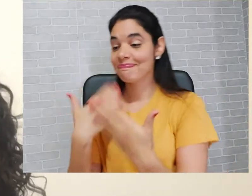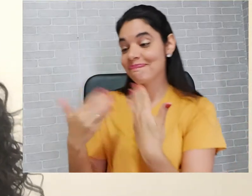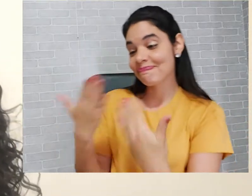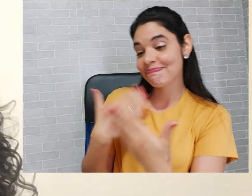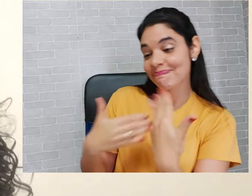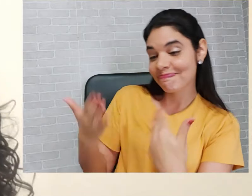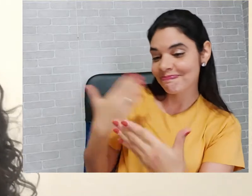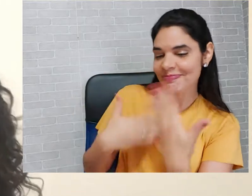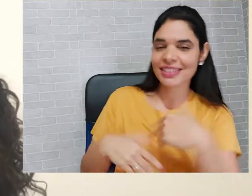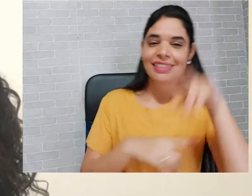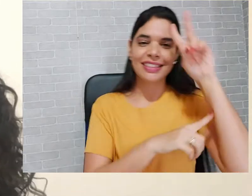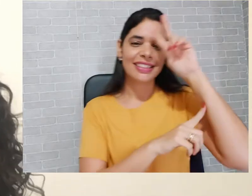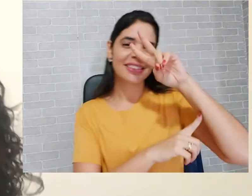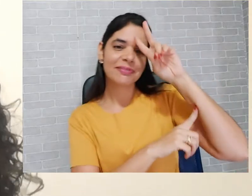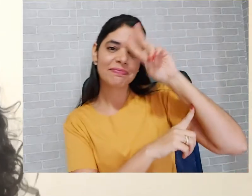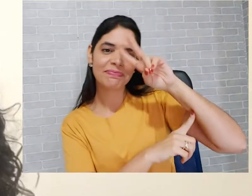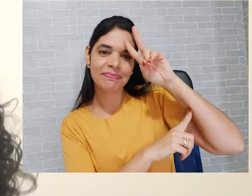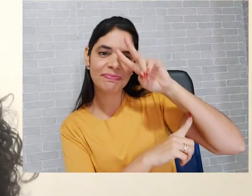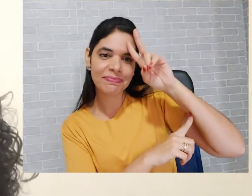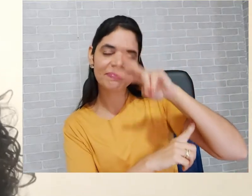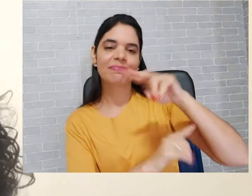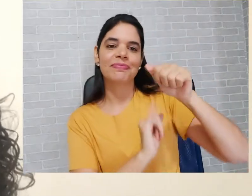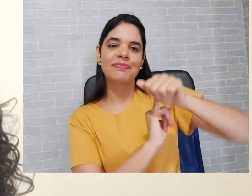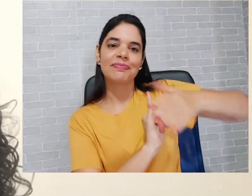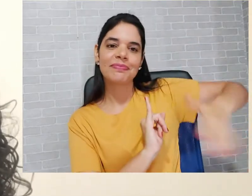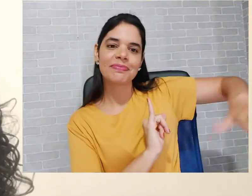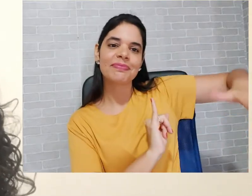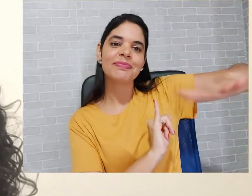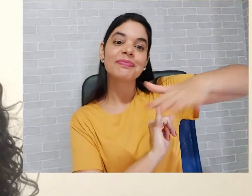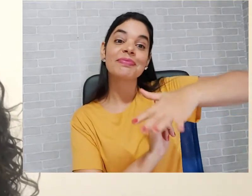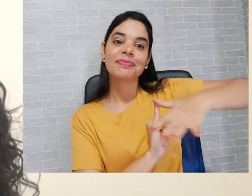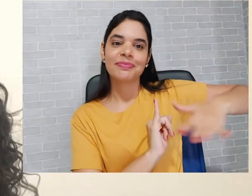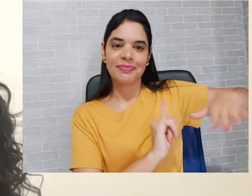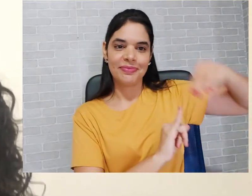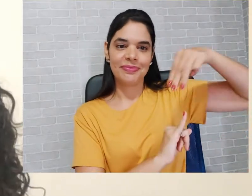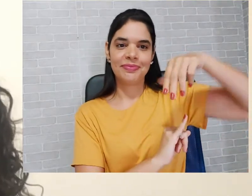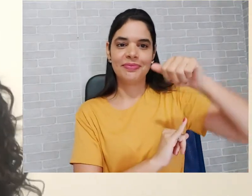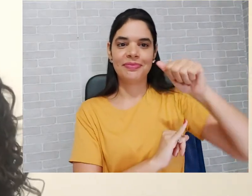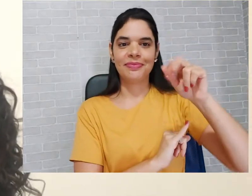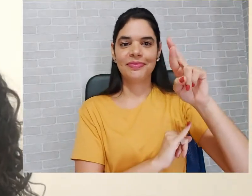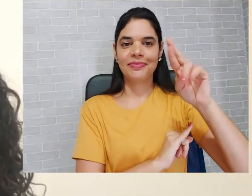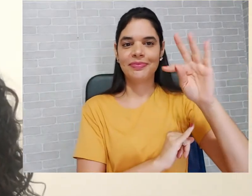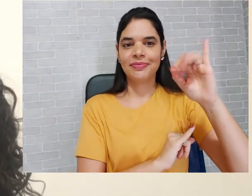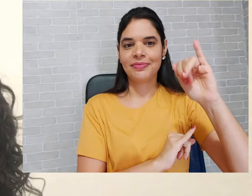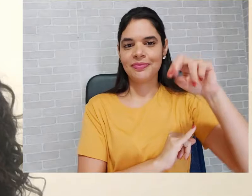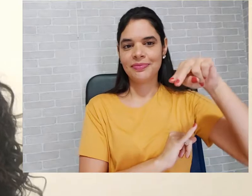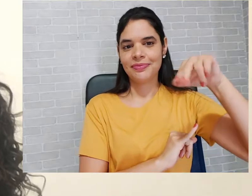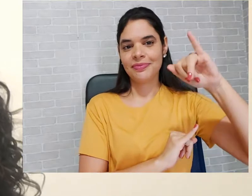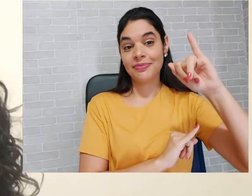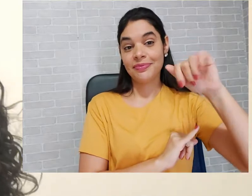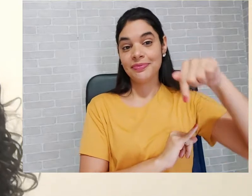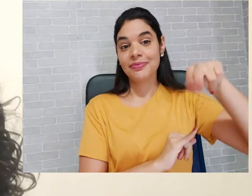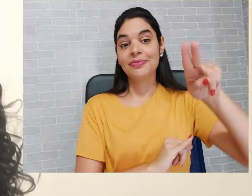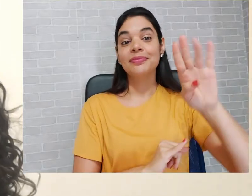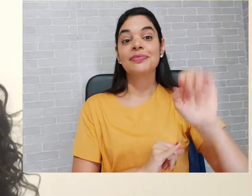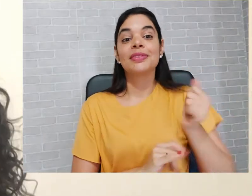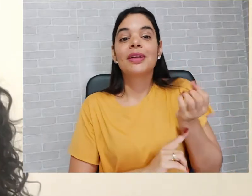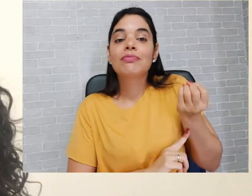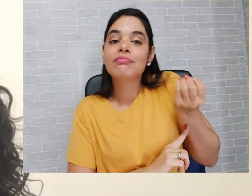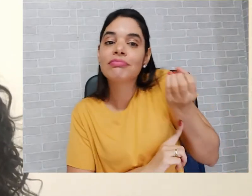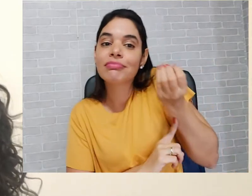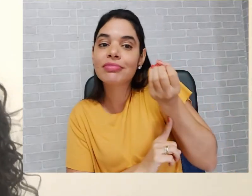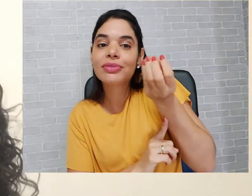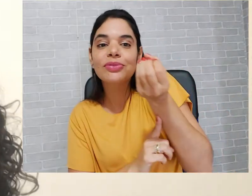sobre a tradição, sobre a história da Martinique, que é a sua ilha natal. Então, movida por isso, ela realiza